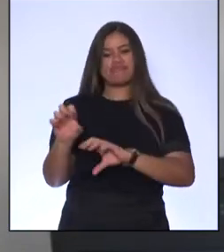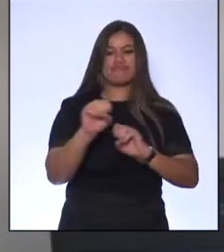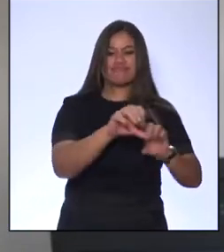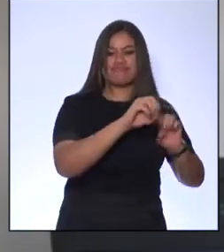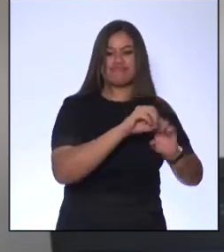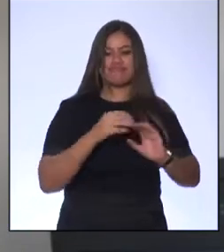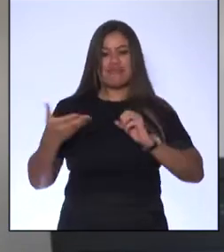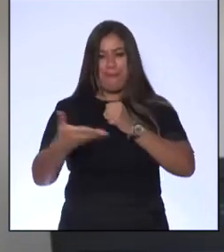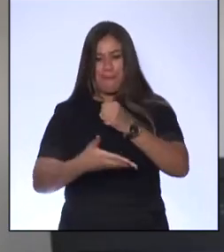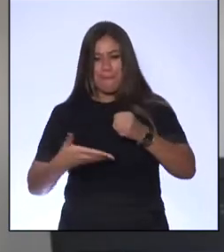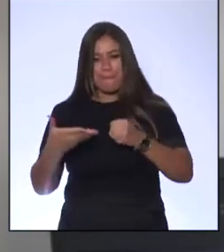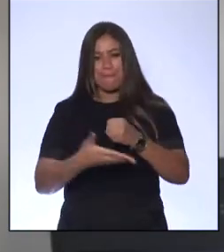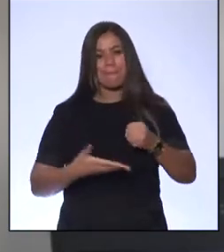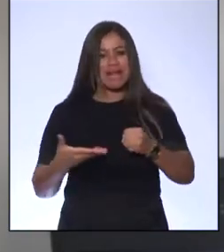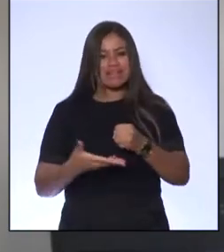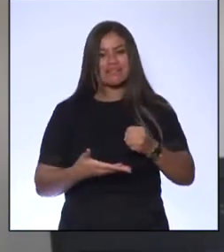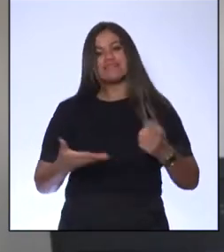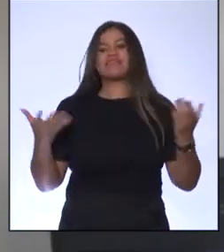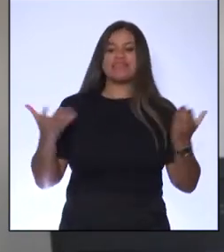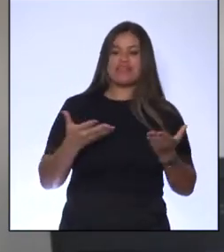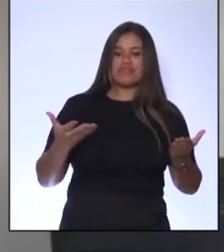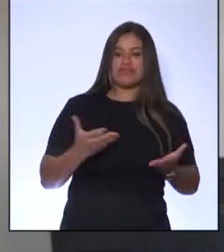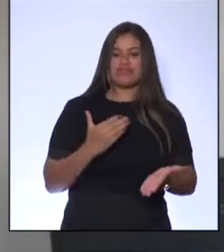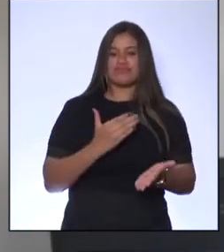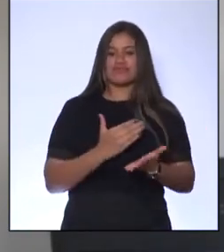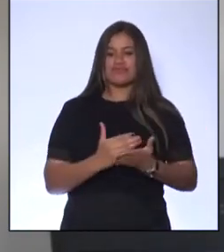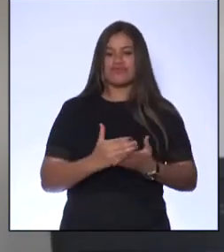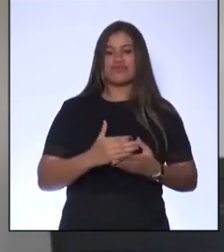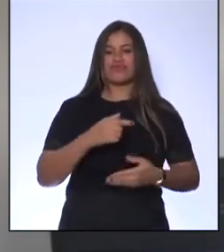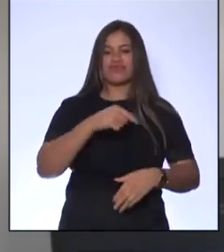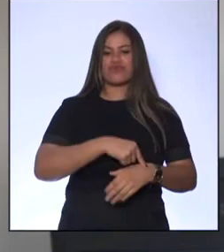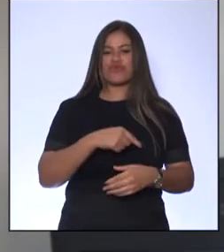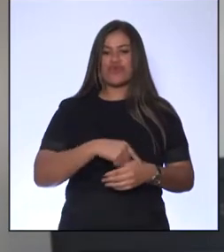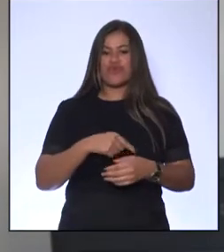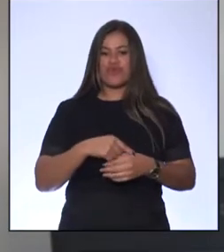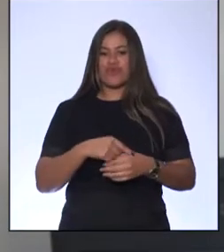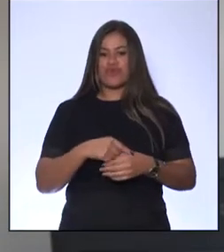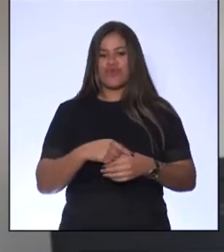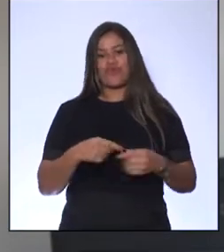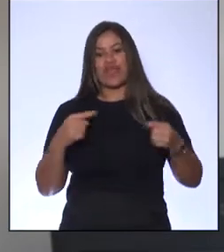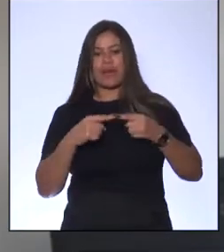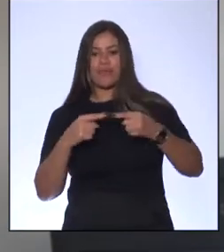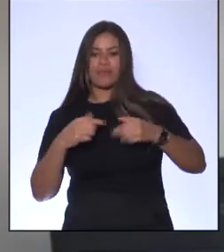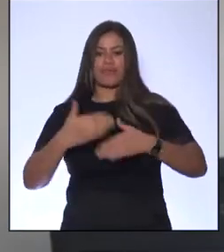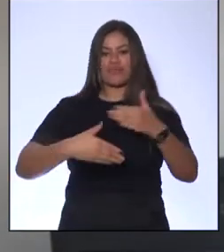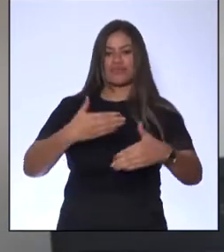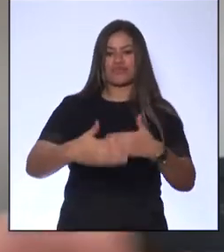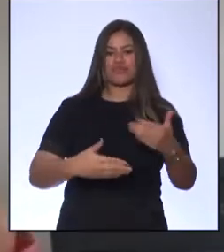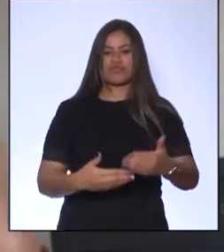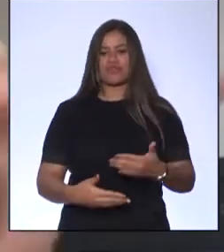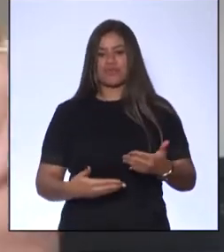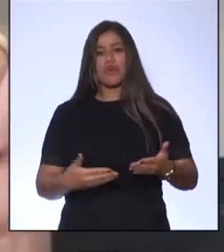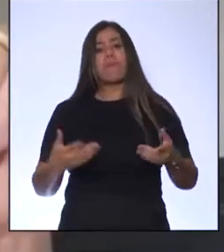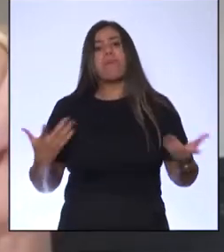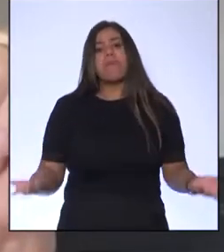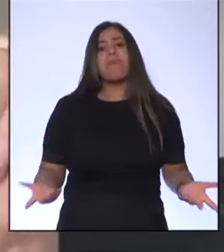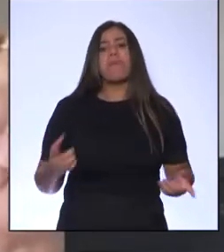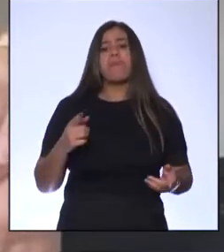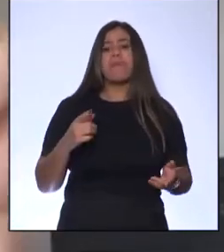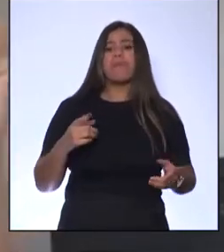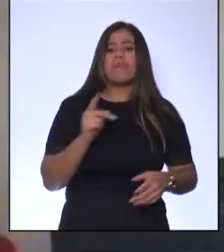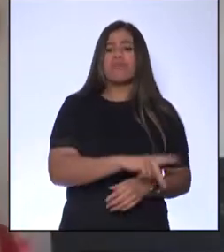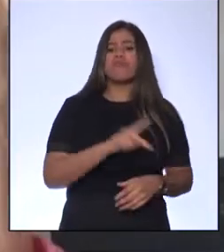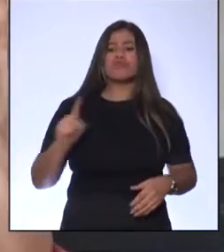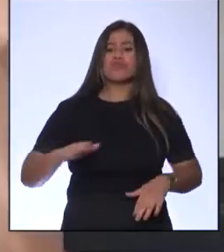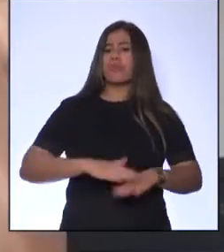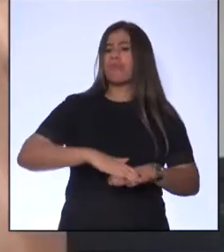básica e que está agora terminando o segundo documento, que é sobre a formação continuada. Mas o professor Mozar é muito mais do que isso.